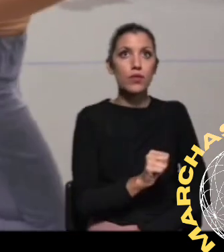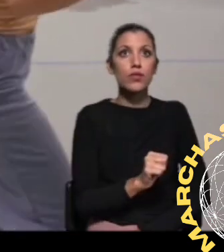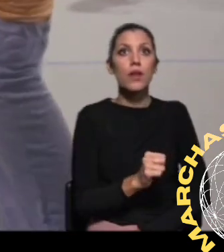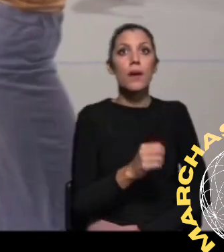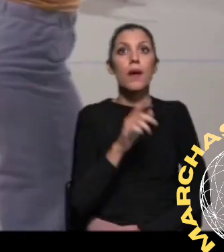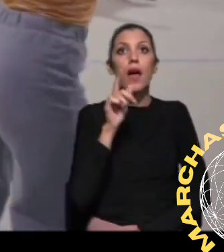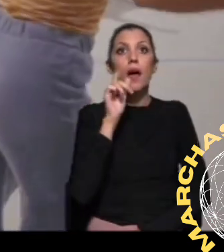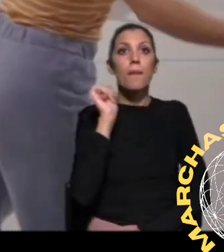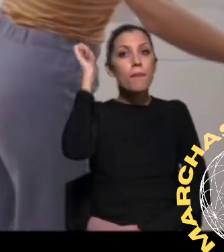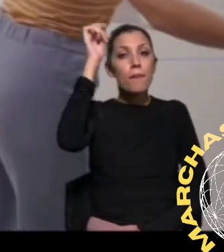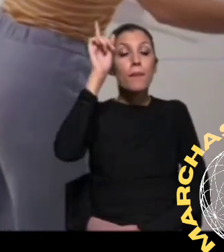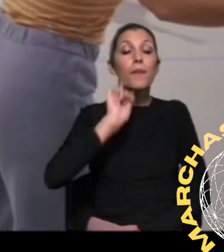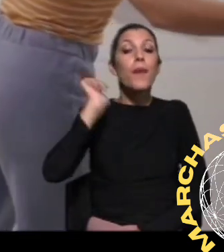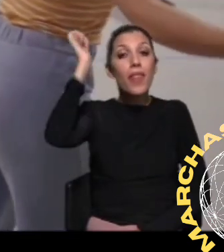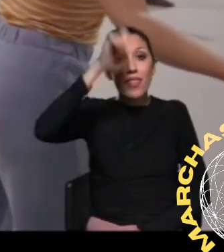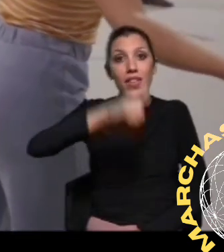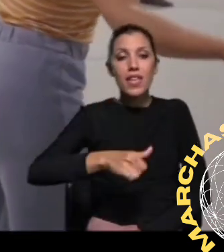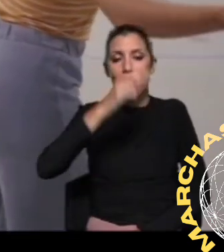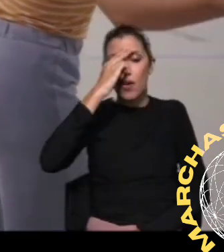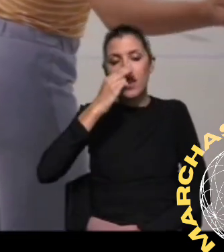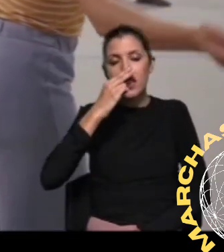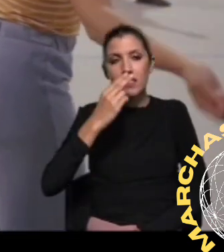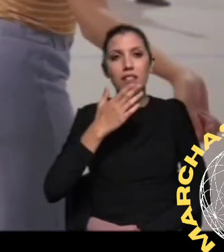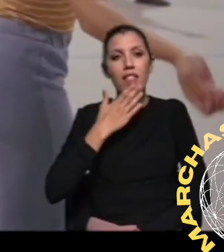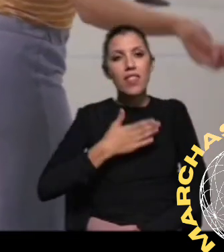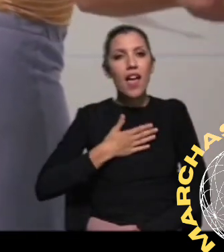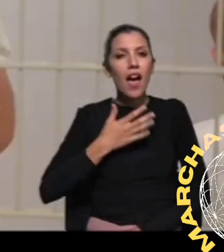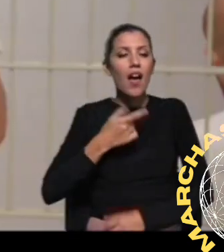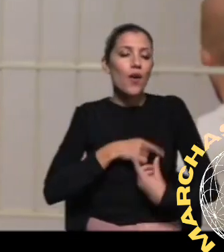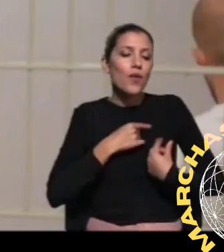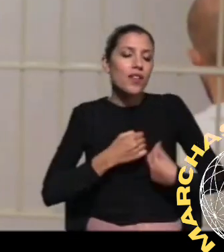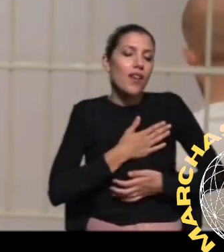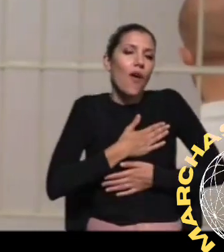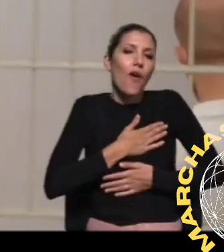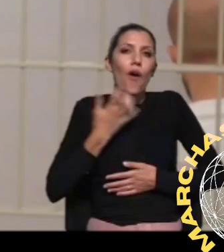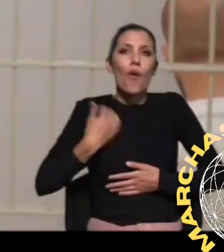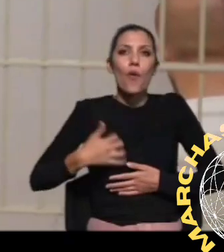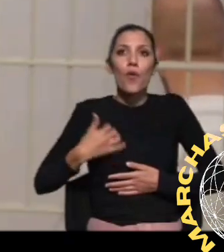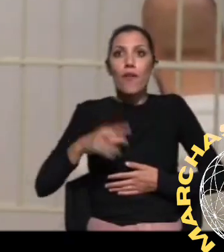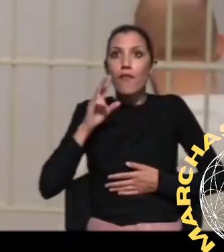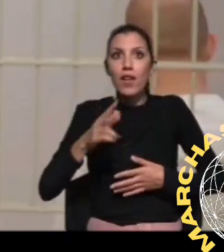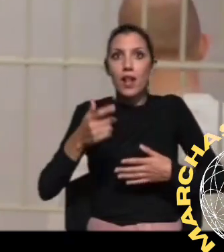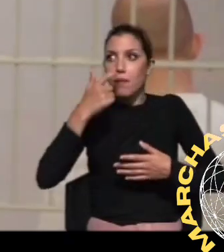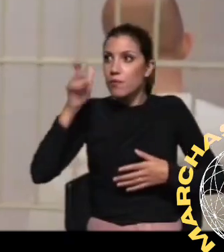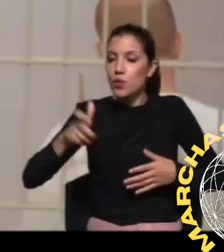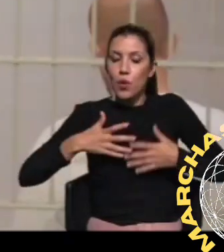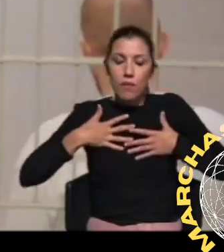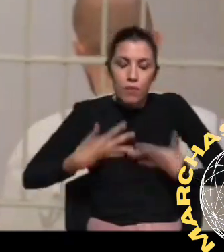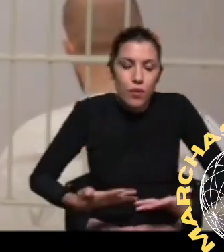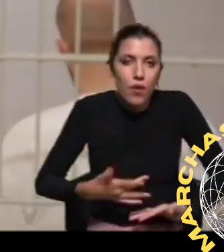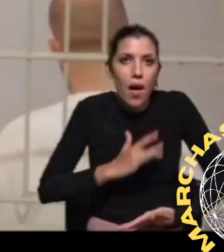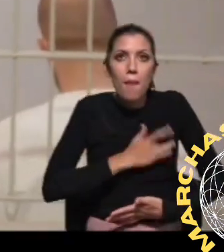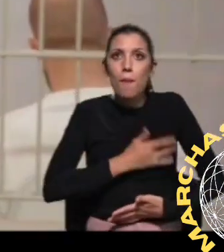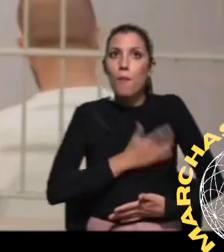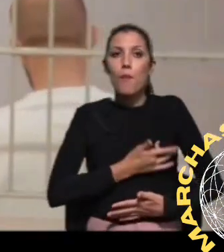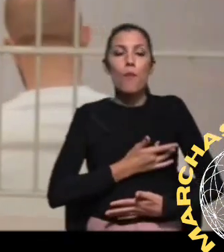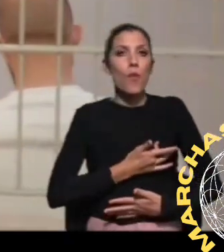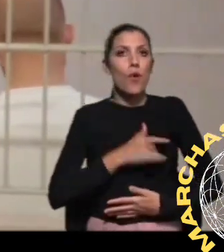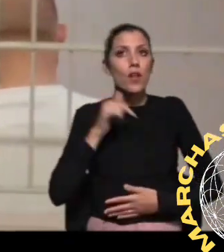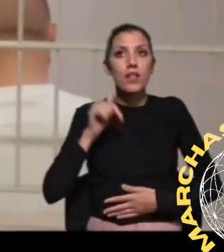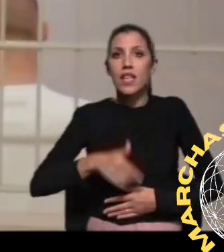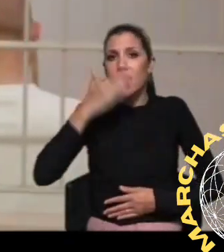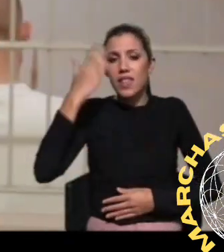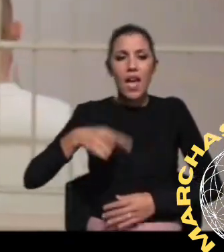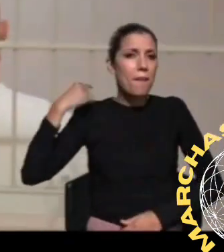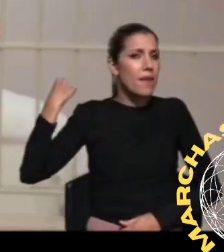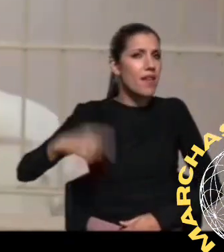Castelo é uma coisa que me enche imenso o coração, porque ver esta dedicação, este amor que eles têm. Eles estão aqui todos os